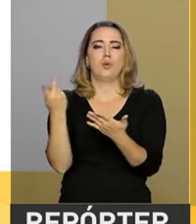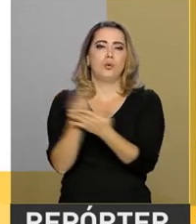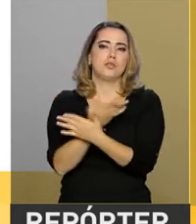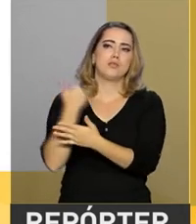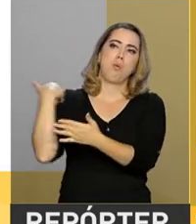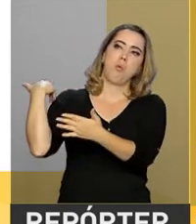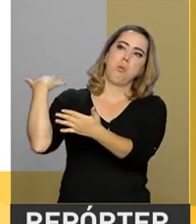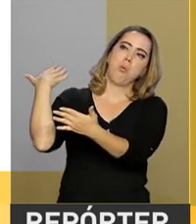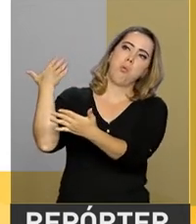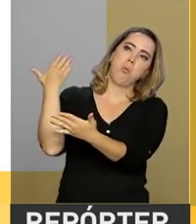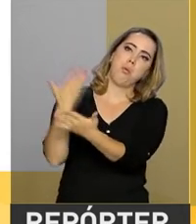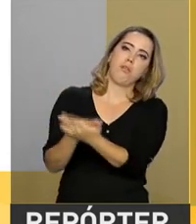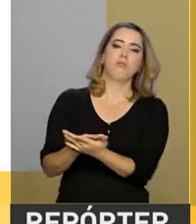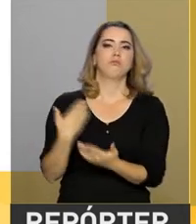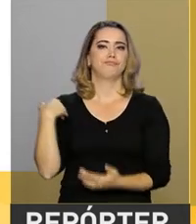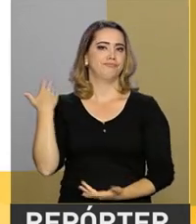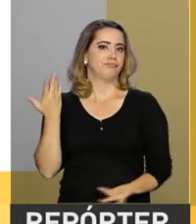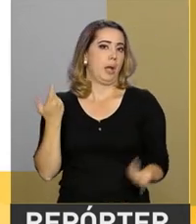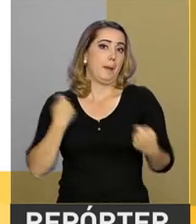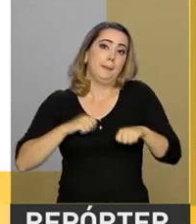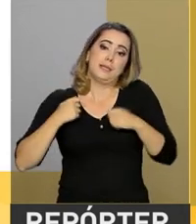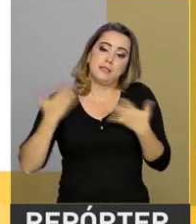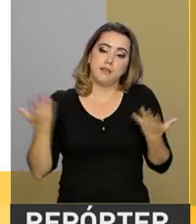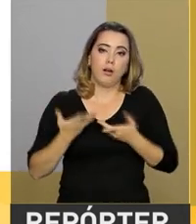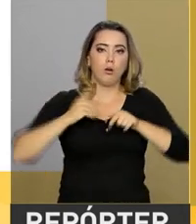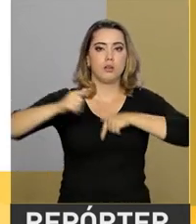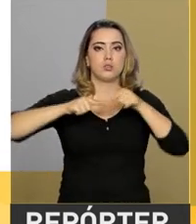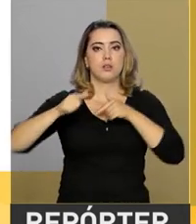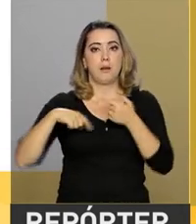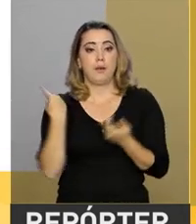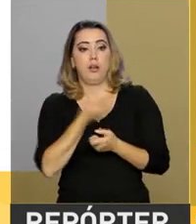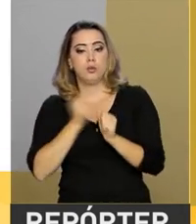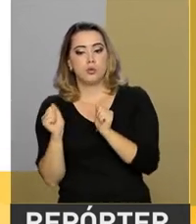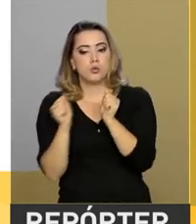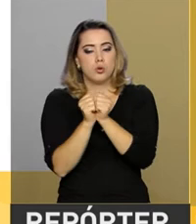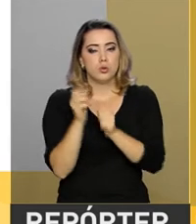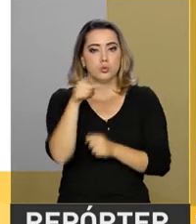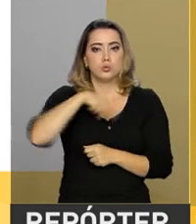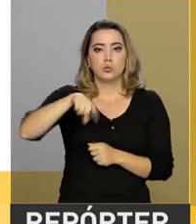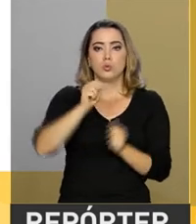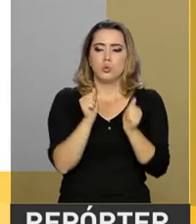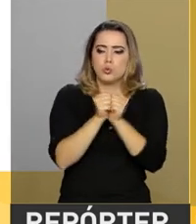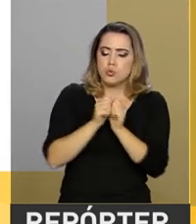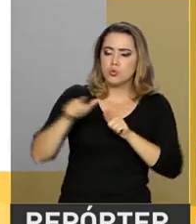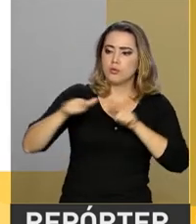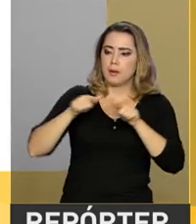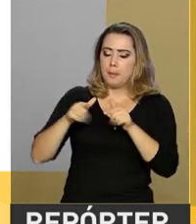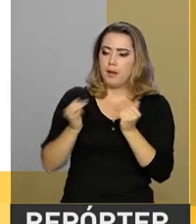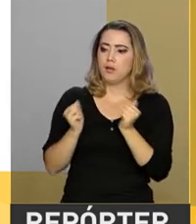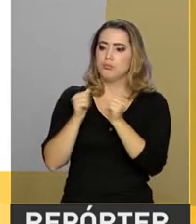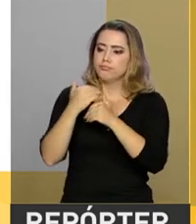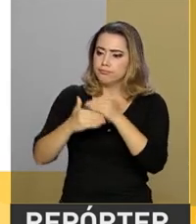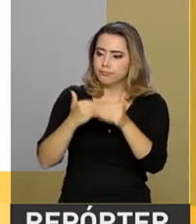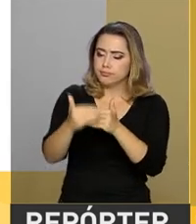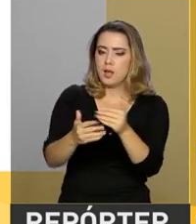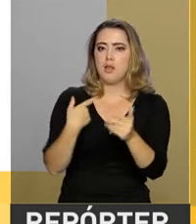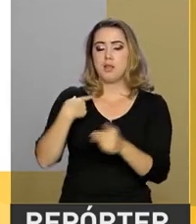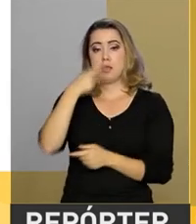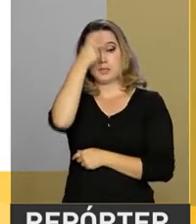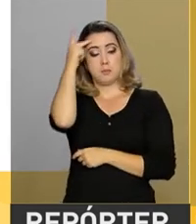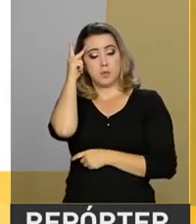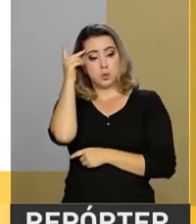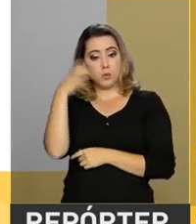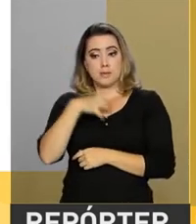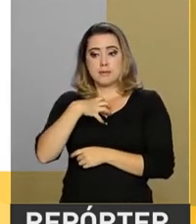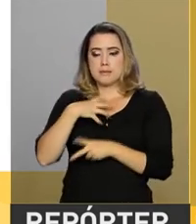de décadas e é preciso muito trabalho, nós vamos estar ao lado para que esse trabalho caminhe e para que a população do